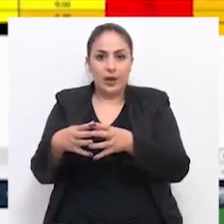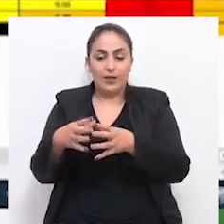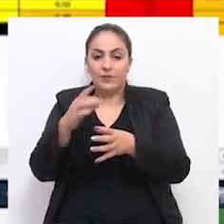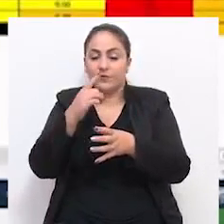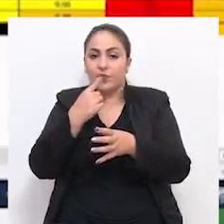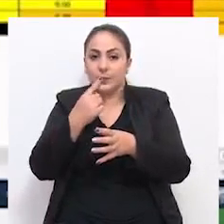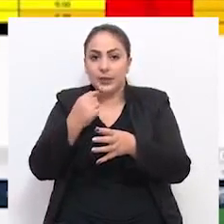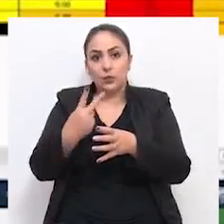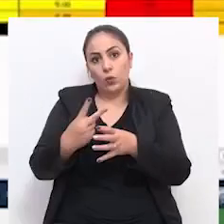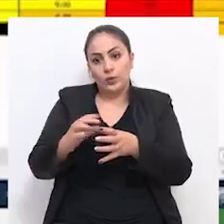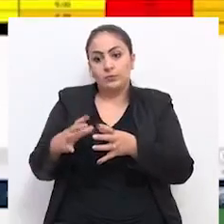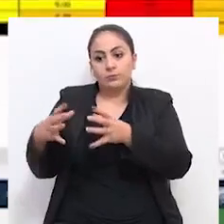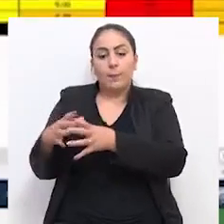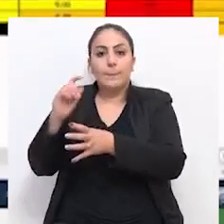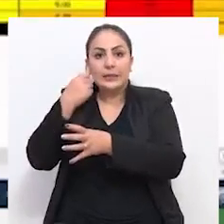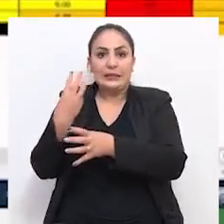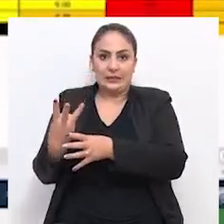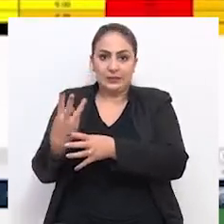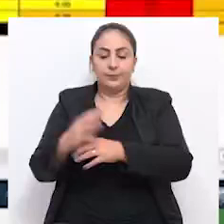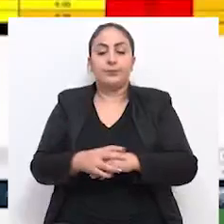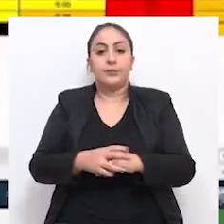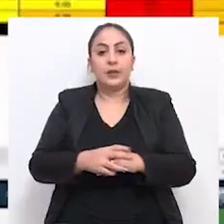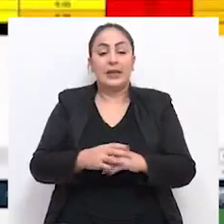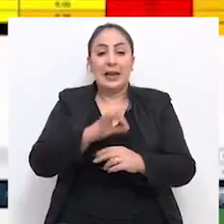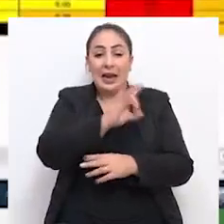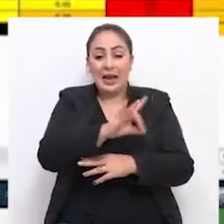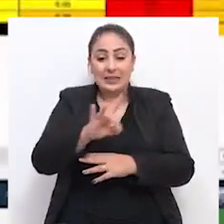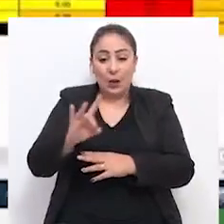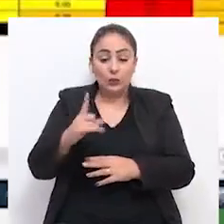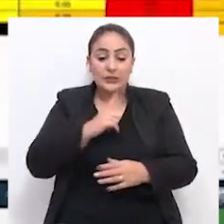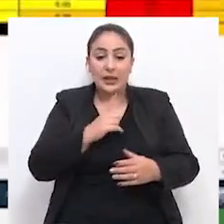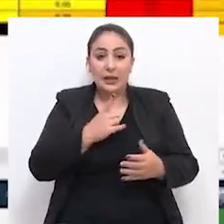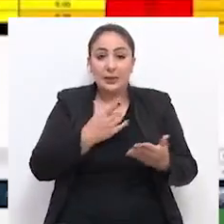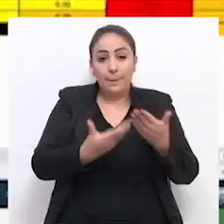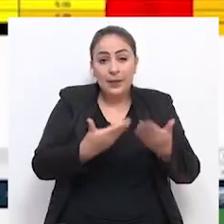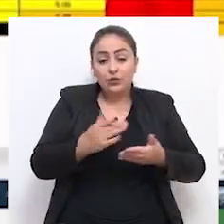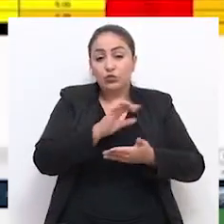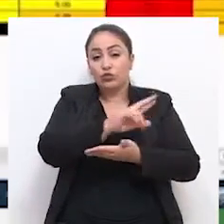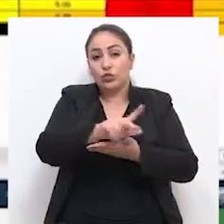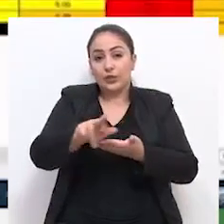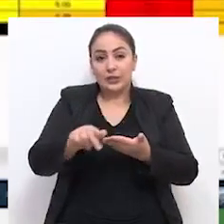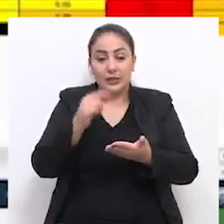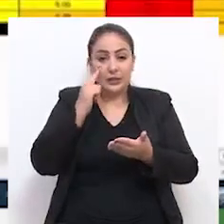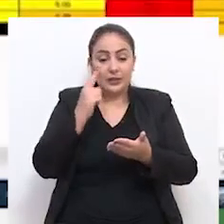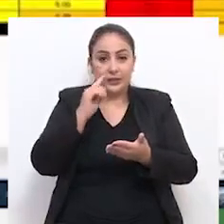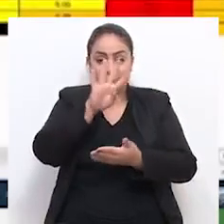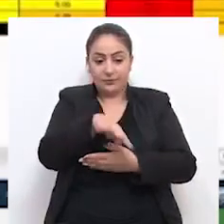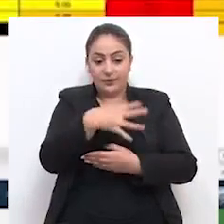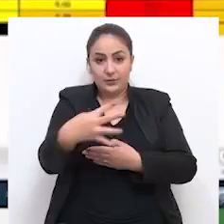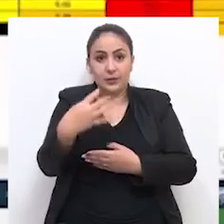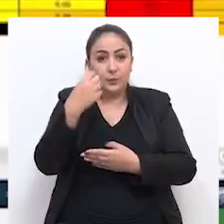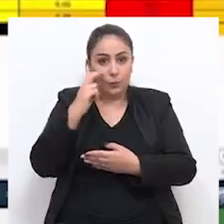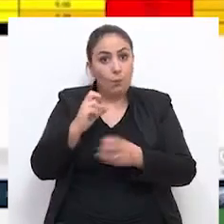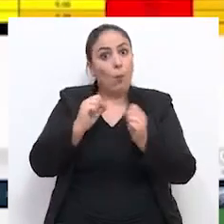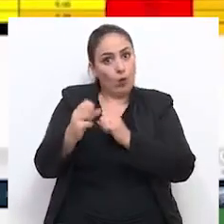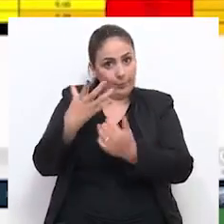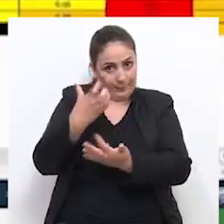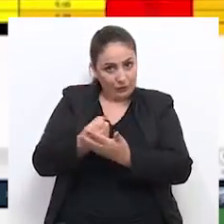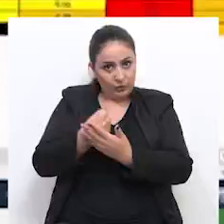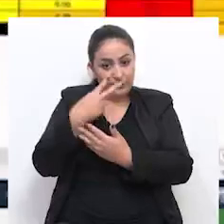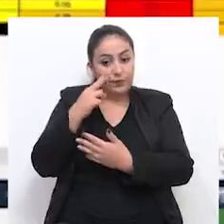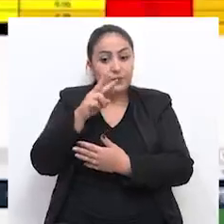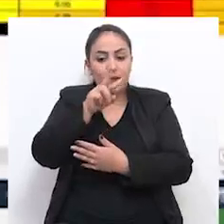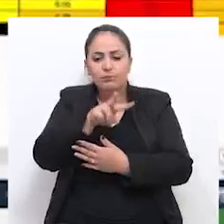ponderada e se chega à bandeira final. Os indicadores possuem pesos diferentes, inclusive nessa planilha aí onde é possível fazer o